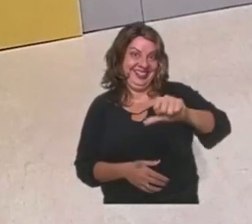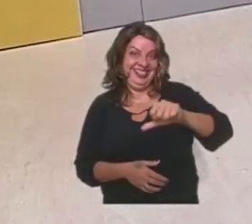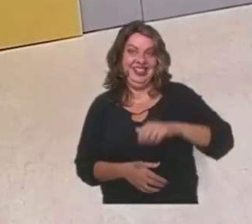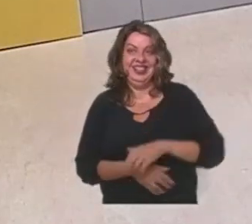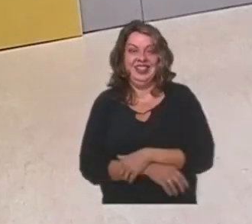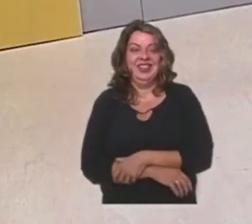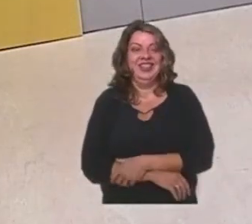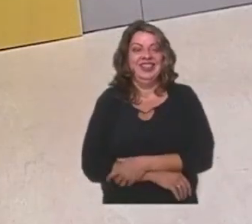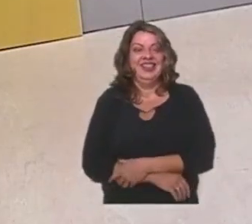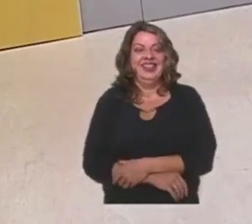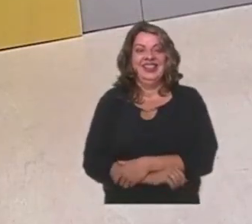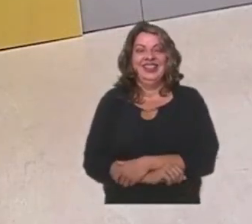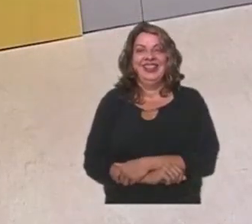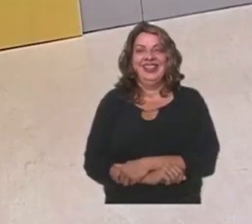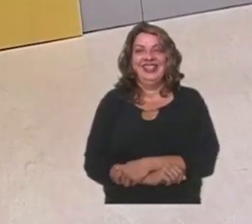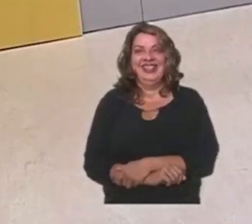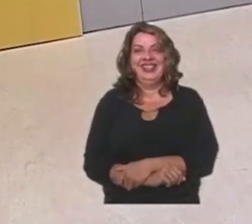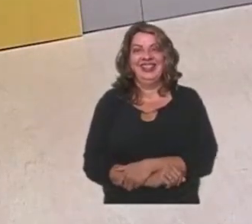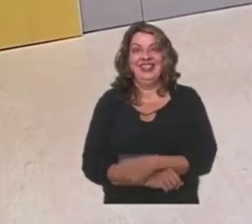29.